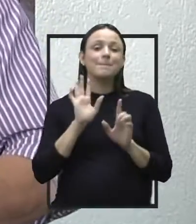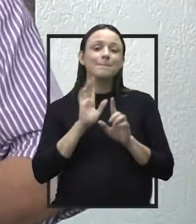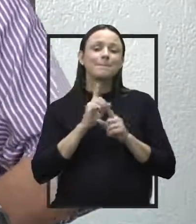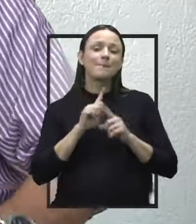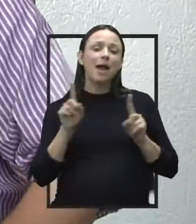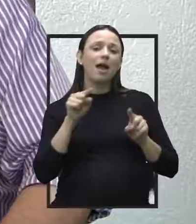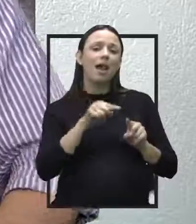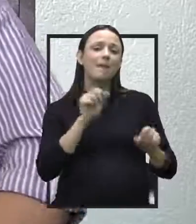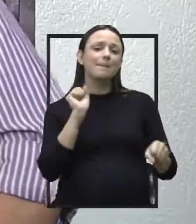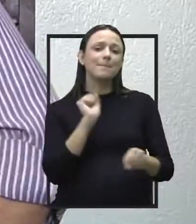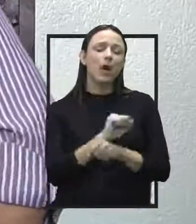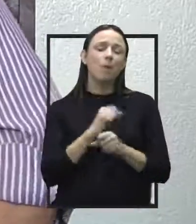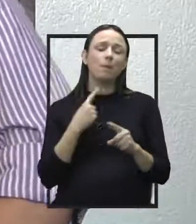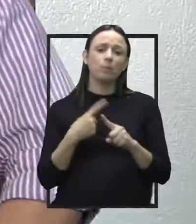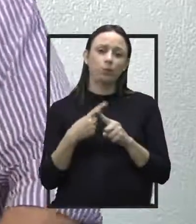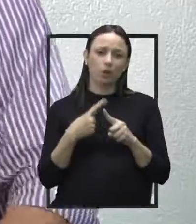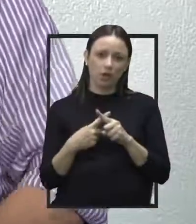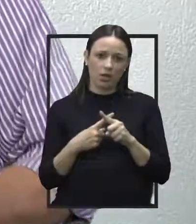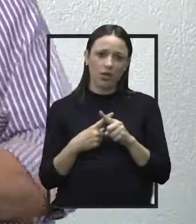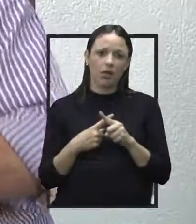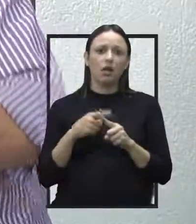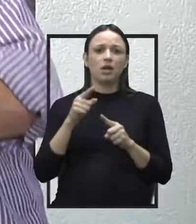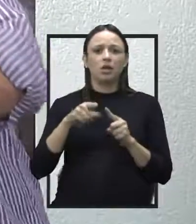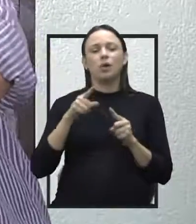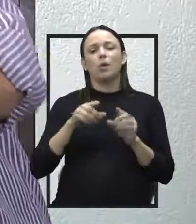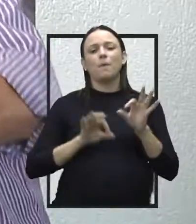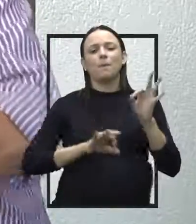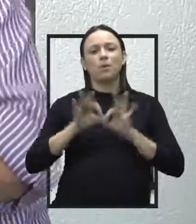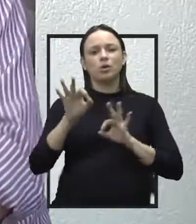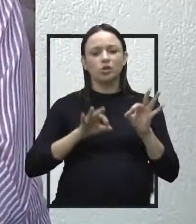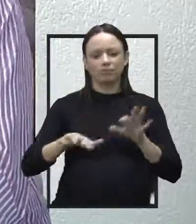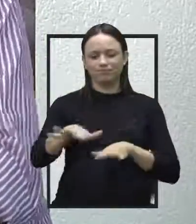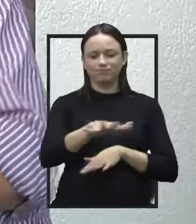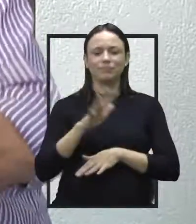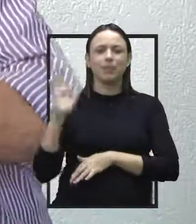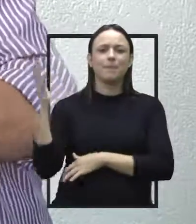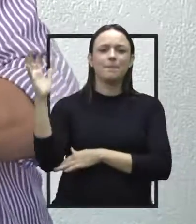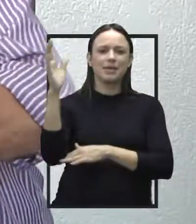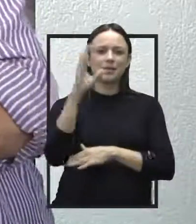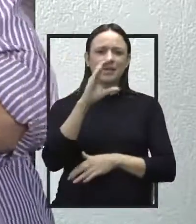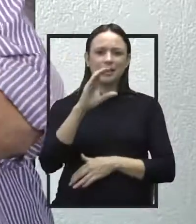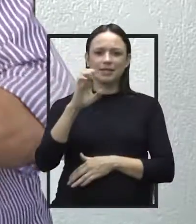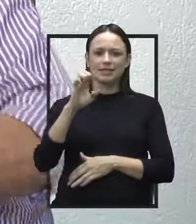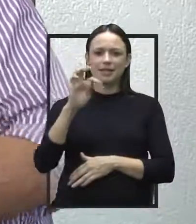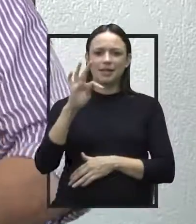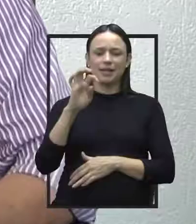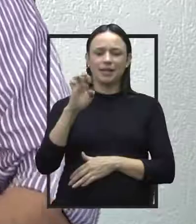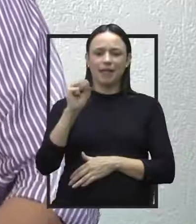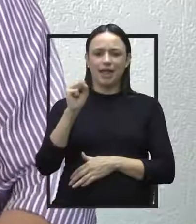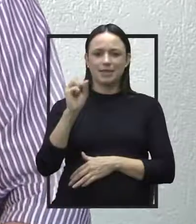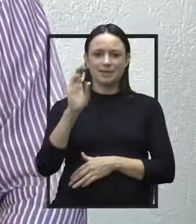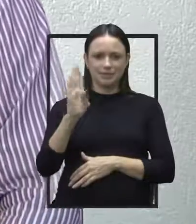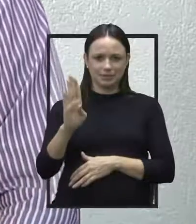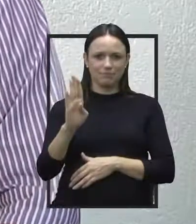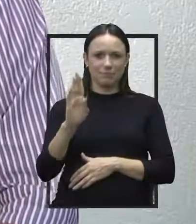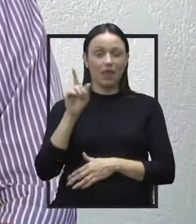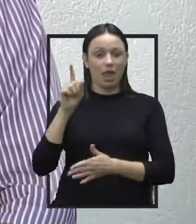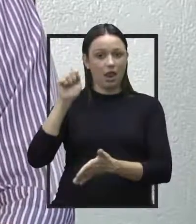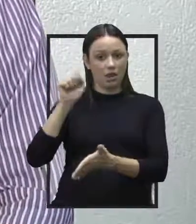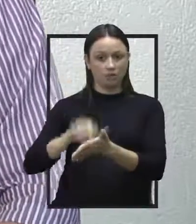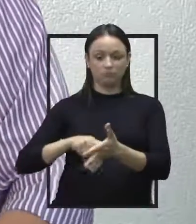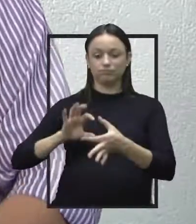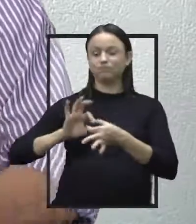por quê? Porque o projeto, em relação ao meio ambiente, que a CETESB é que dá o parecer